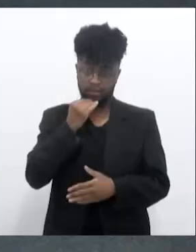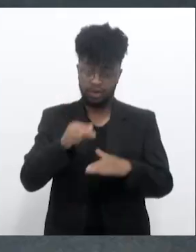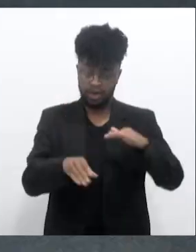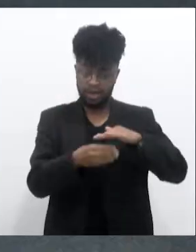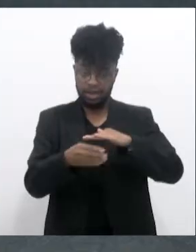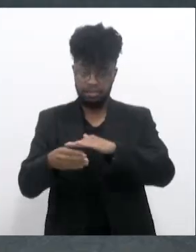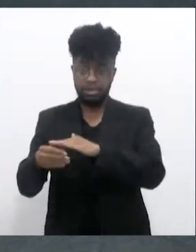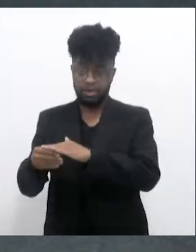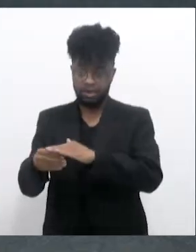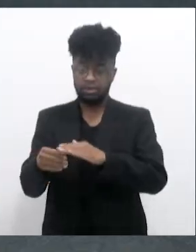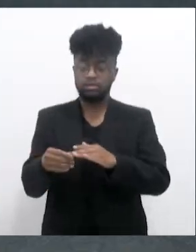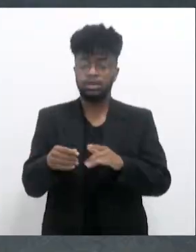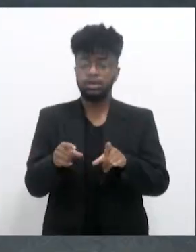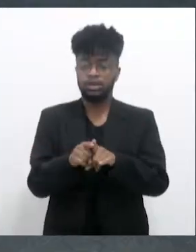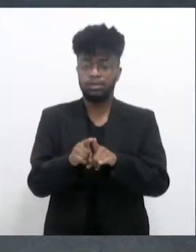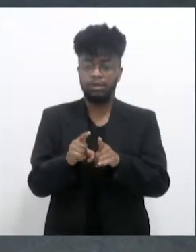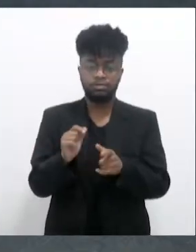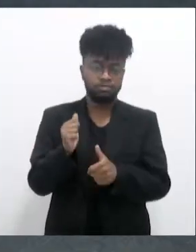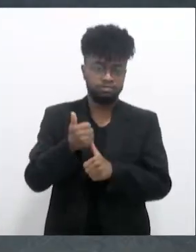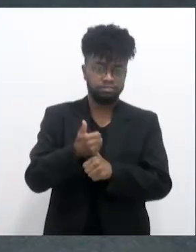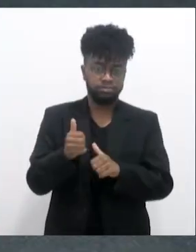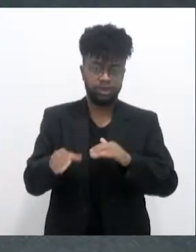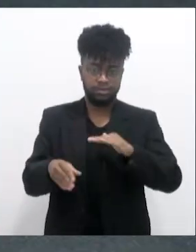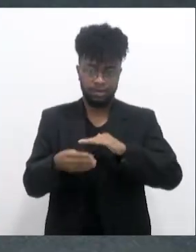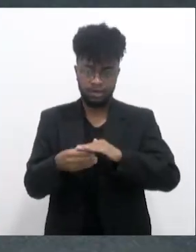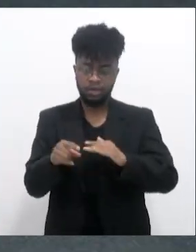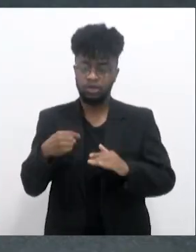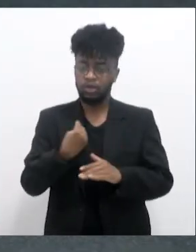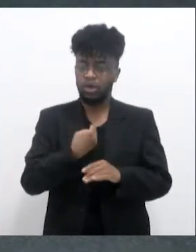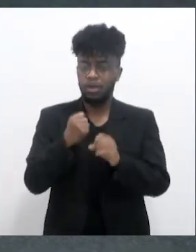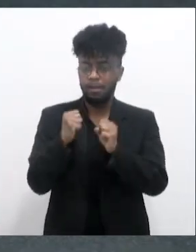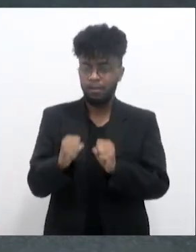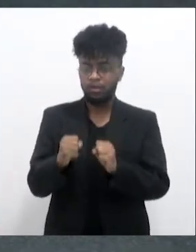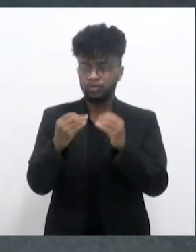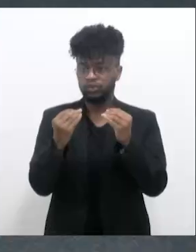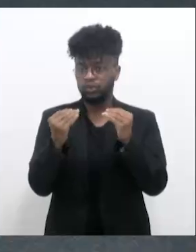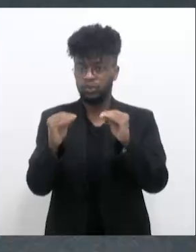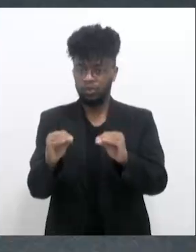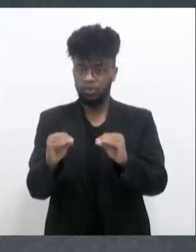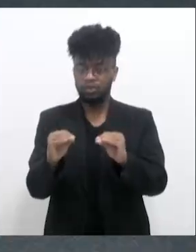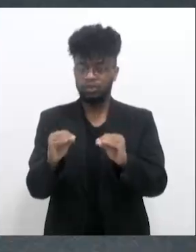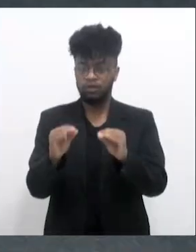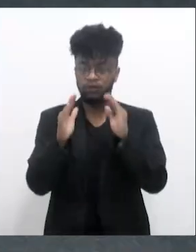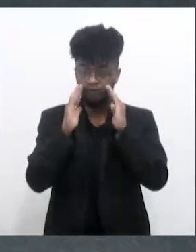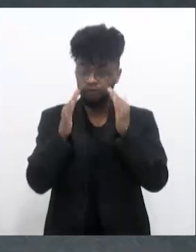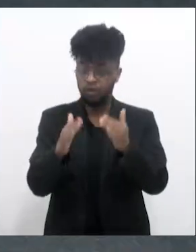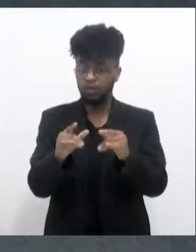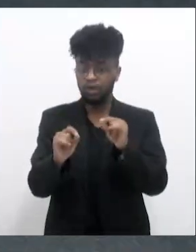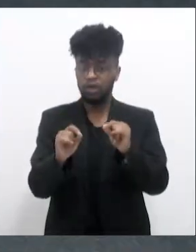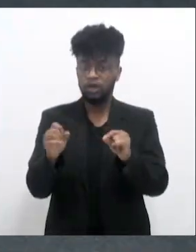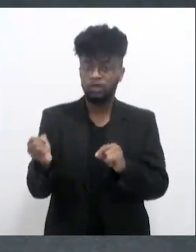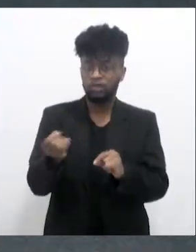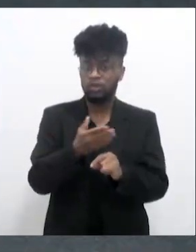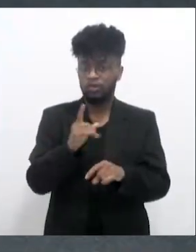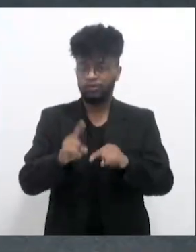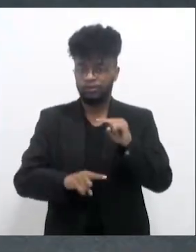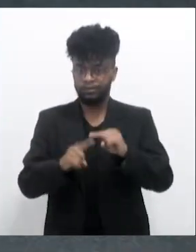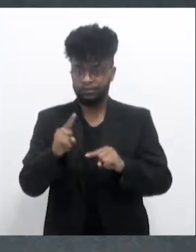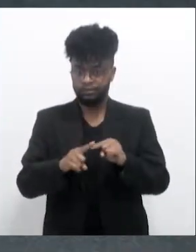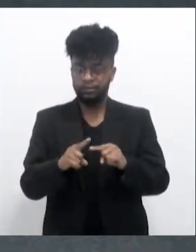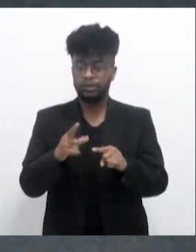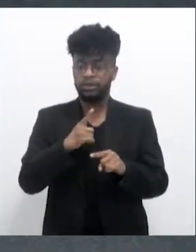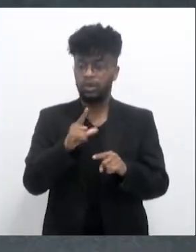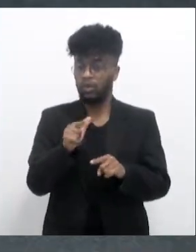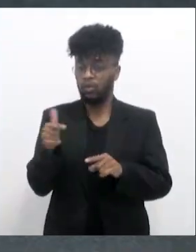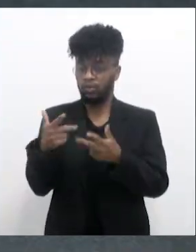que entraram e através de subemendas, a gente pode colocar a ênfase nos novos equipamentos. Outra coisa,